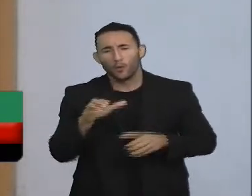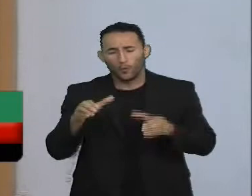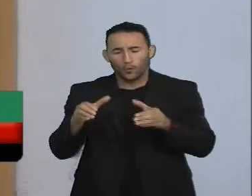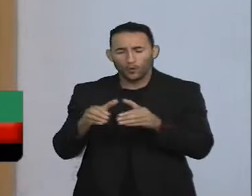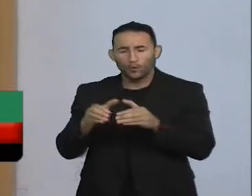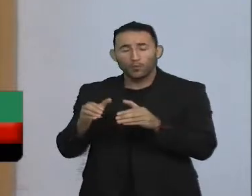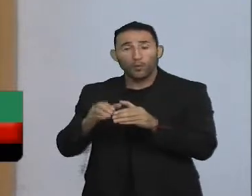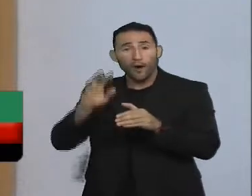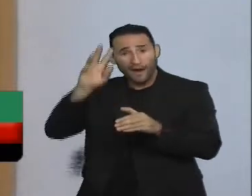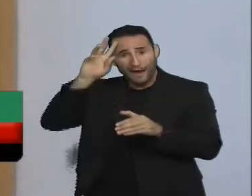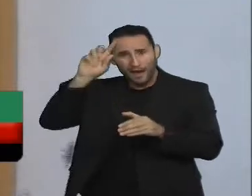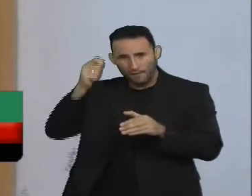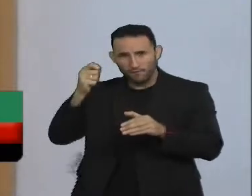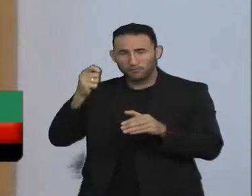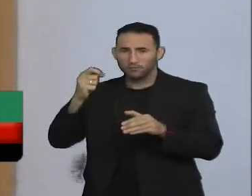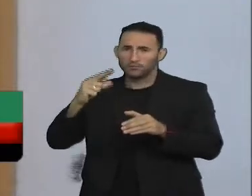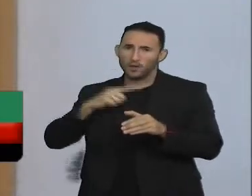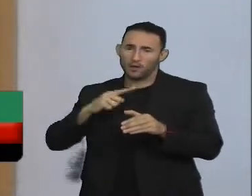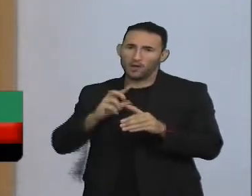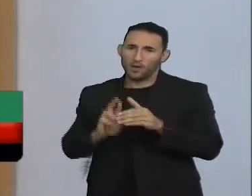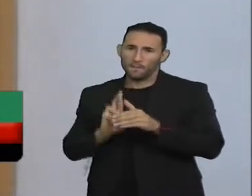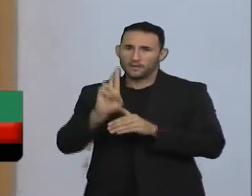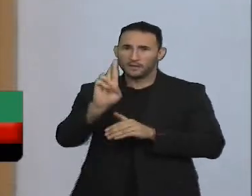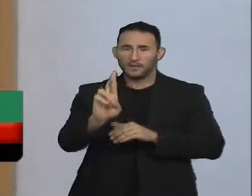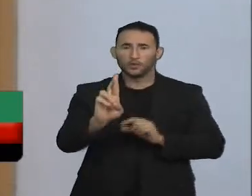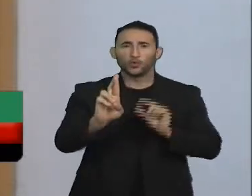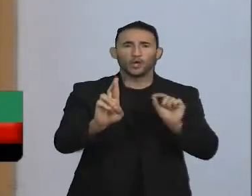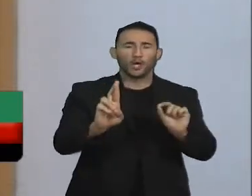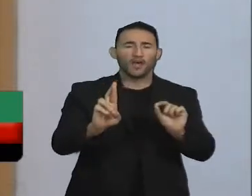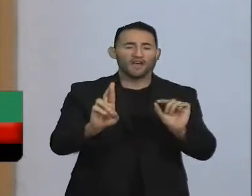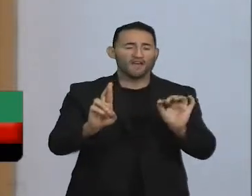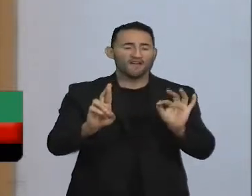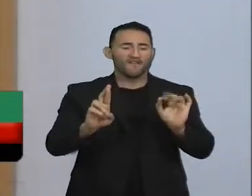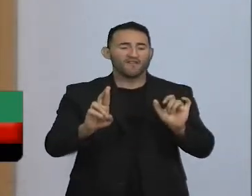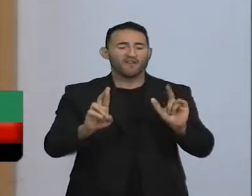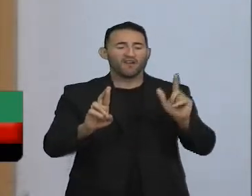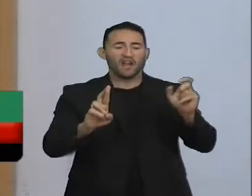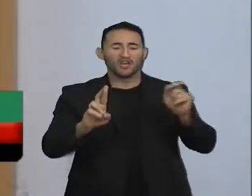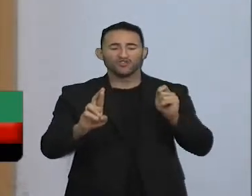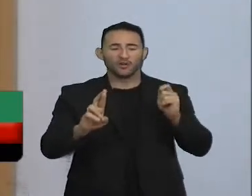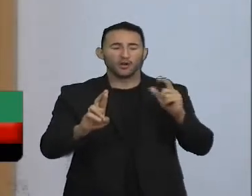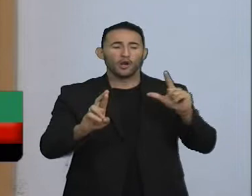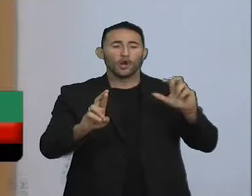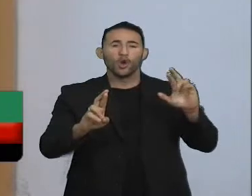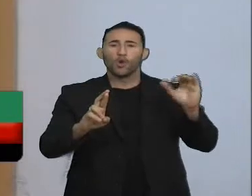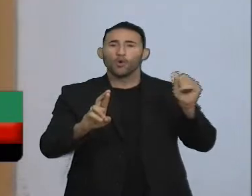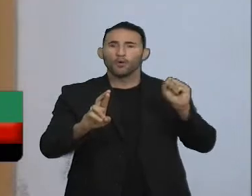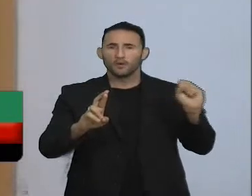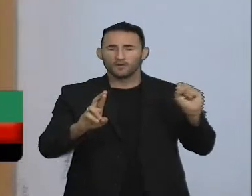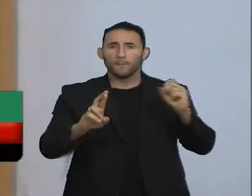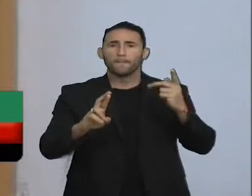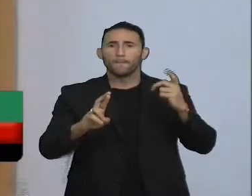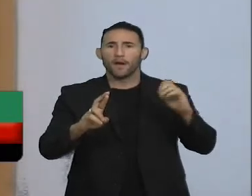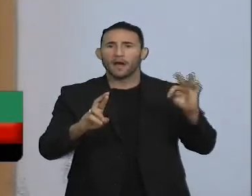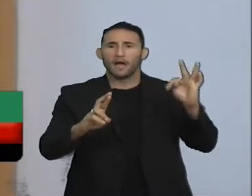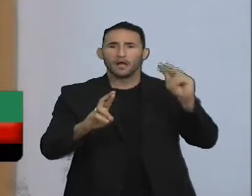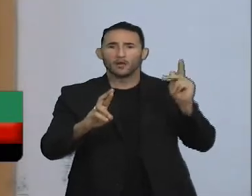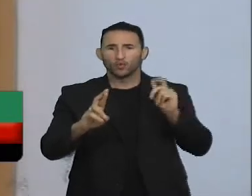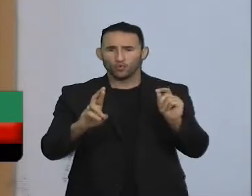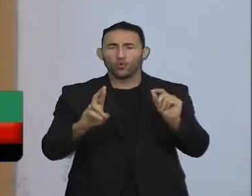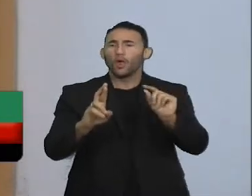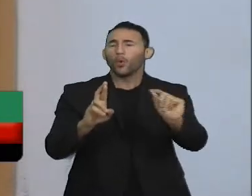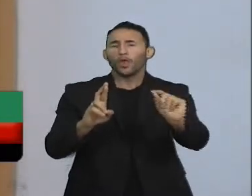afro, que é representada pelo Flecha, pelo Lucas, pelo Pato, e é com